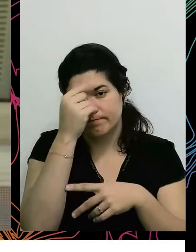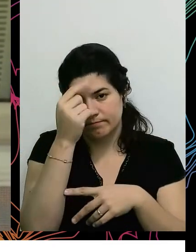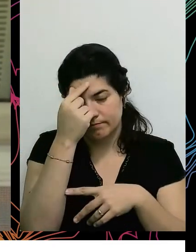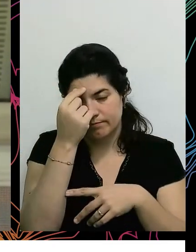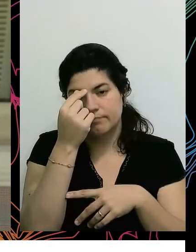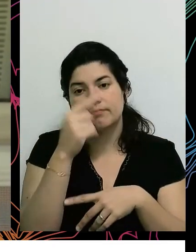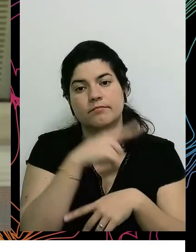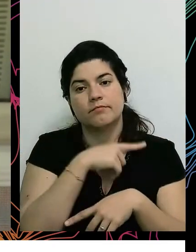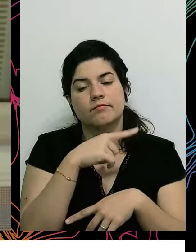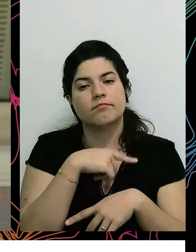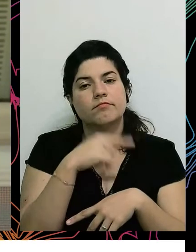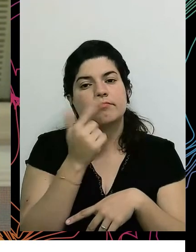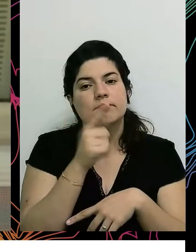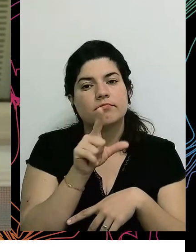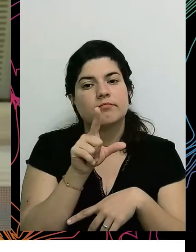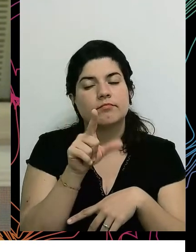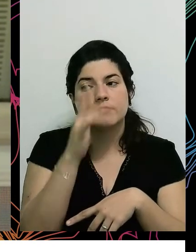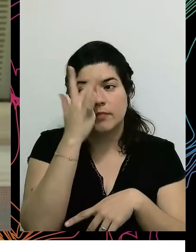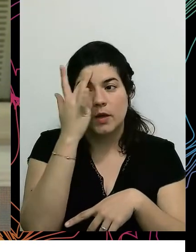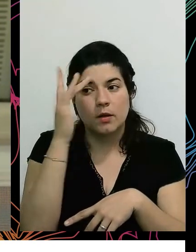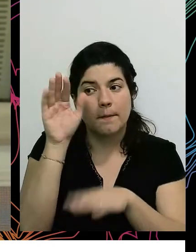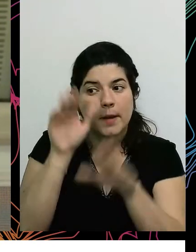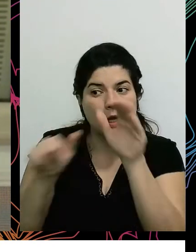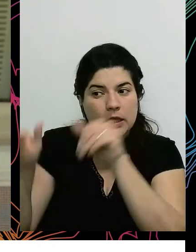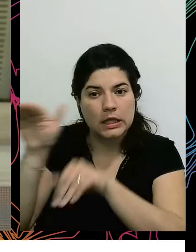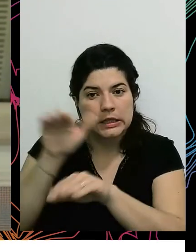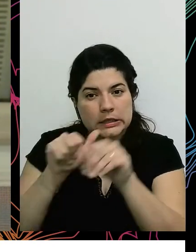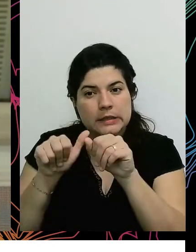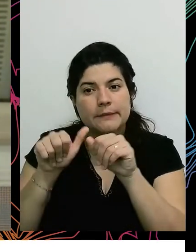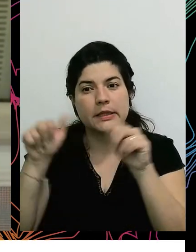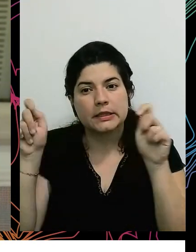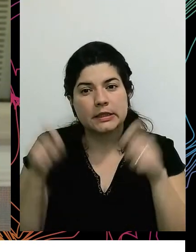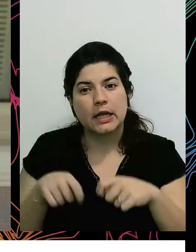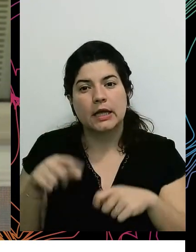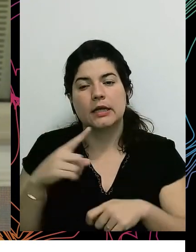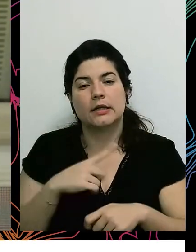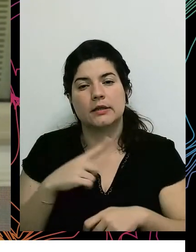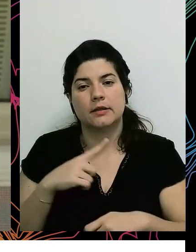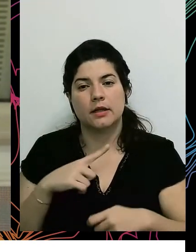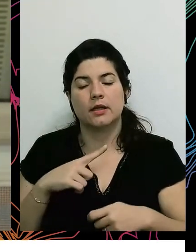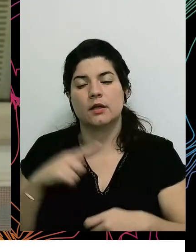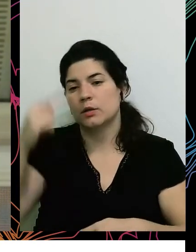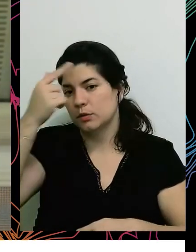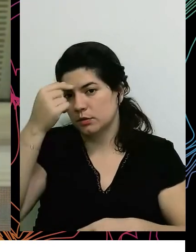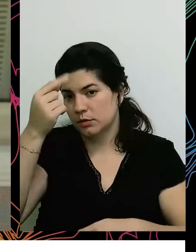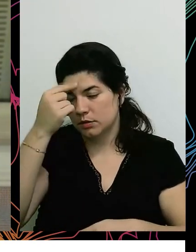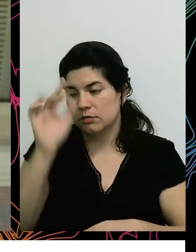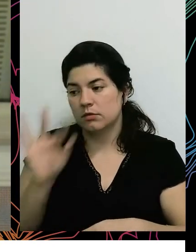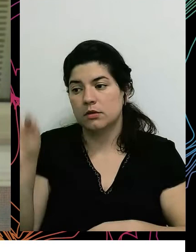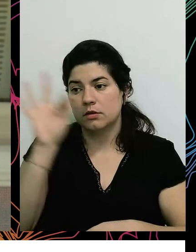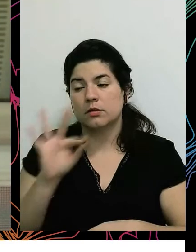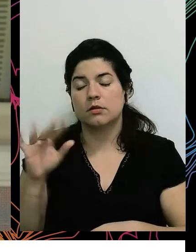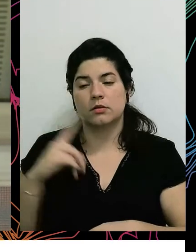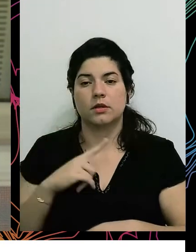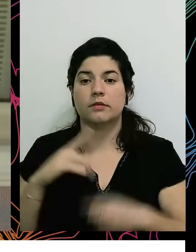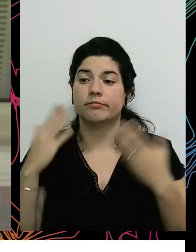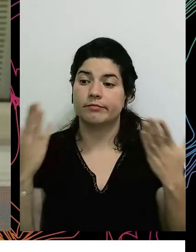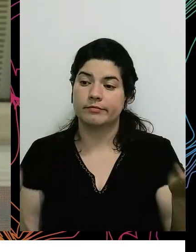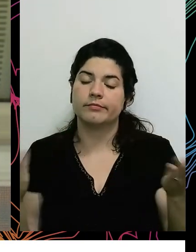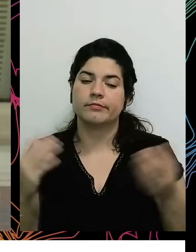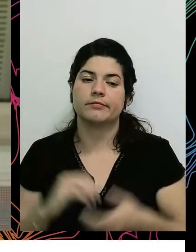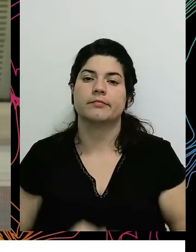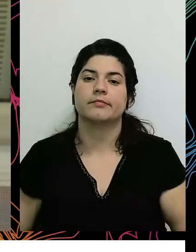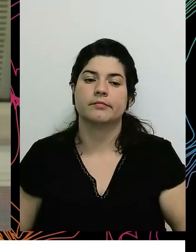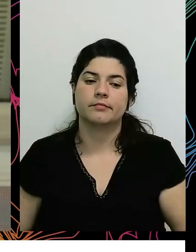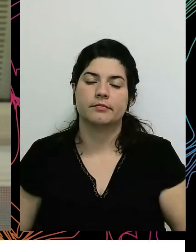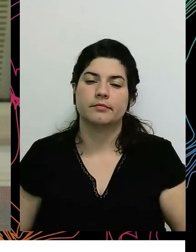para captar as mesmas pessoas que têm acesso a essas universidades. Então, aí, como